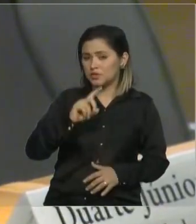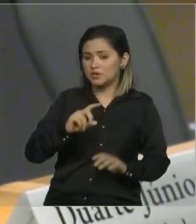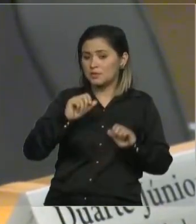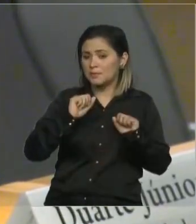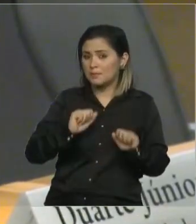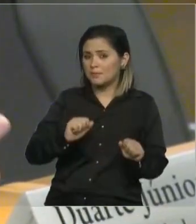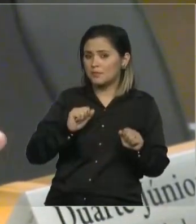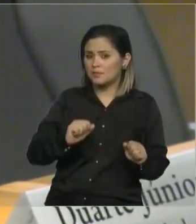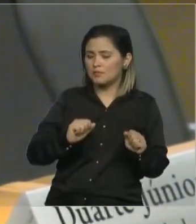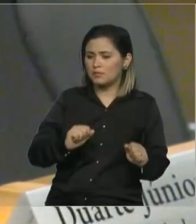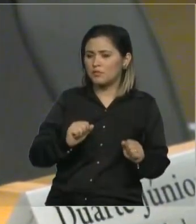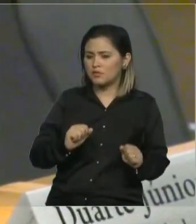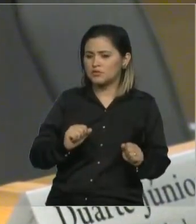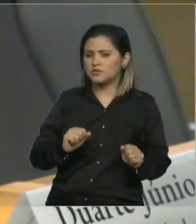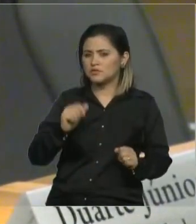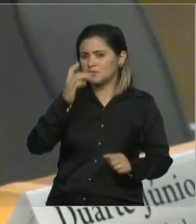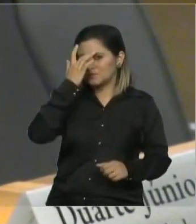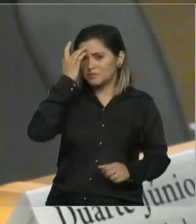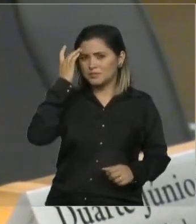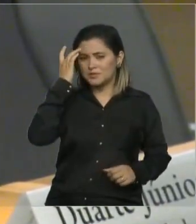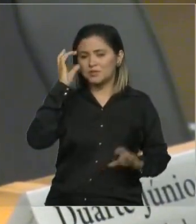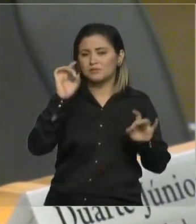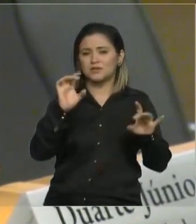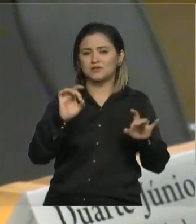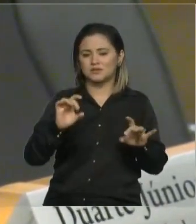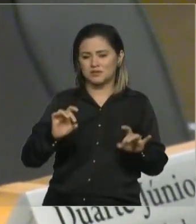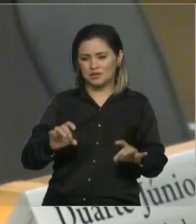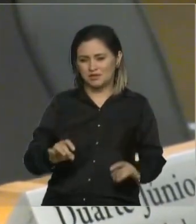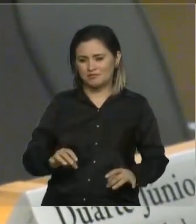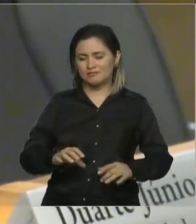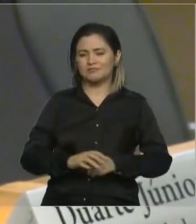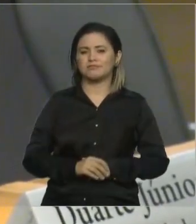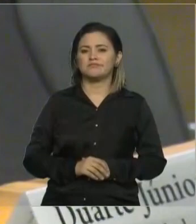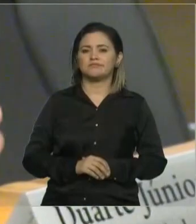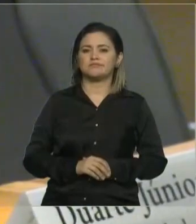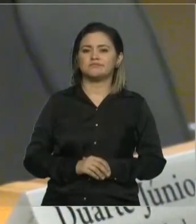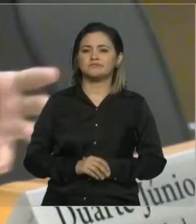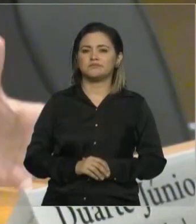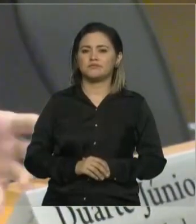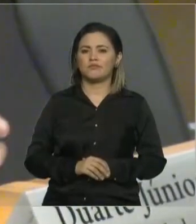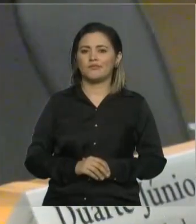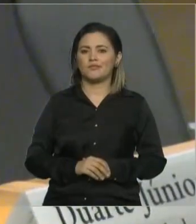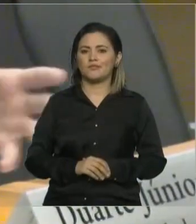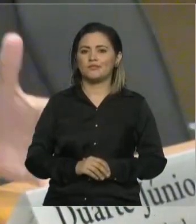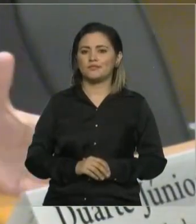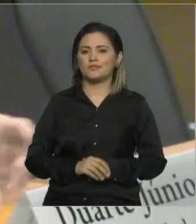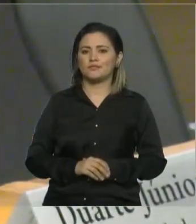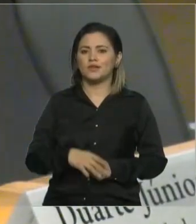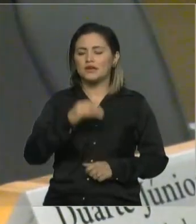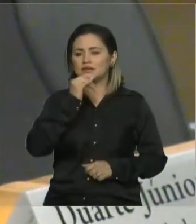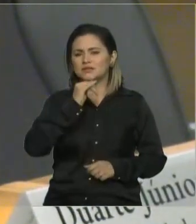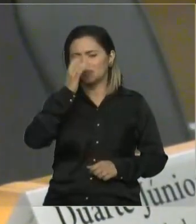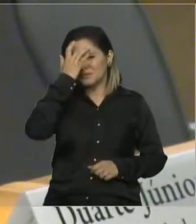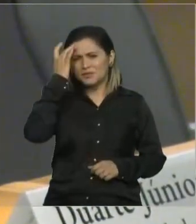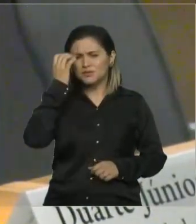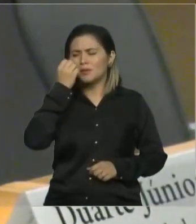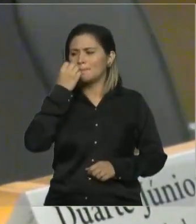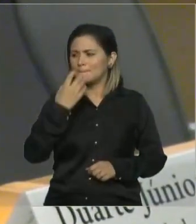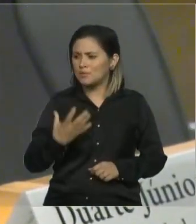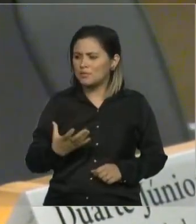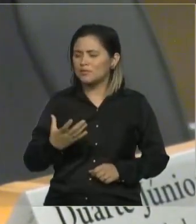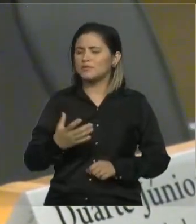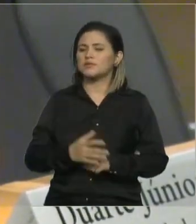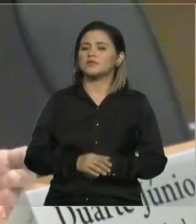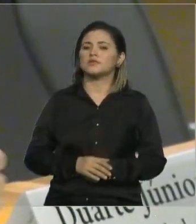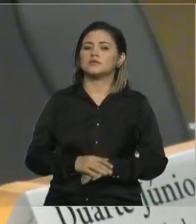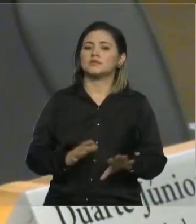da sua família, mas de outras pessoas. Então, a senhora ultrapassa a esfera daquele exemplo de pessoa do bem, de pessoa positiva, mas hoje passa a ser um